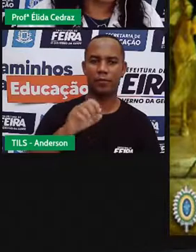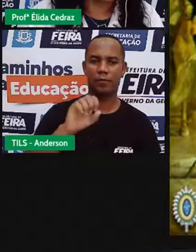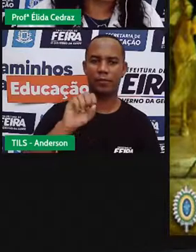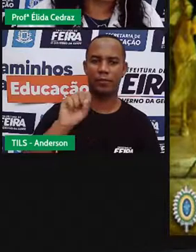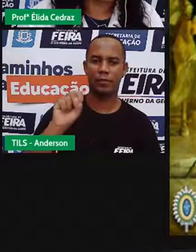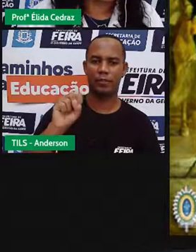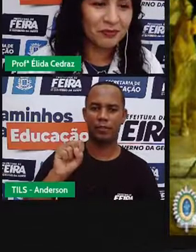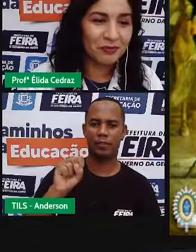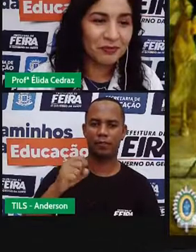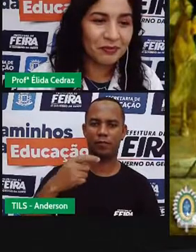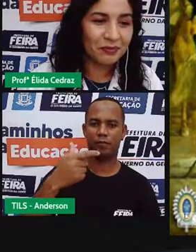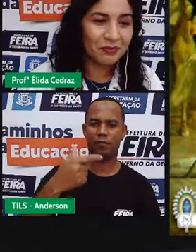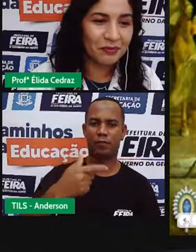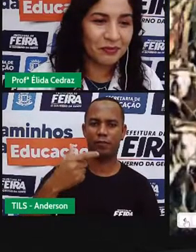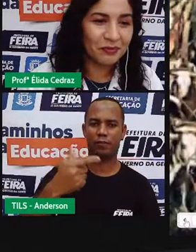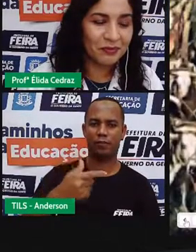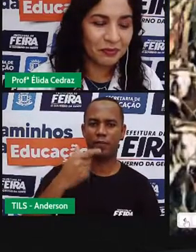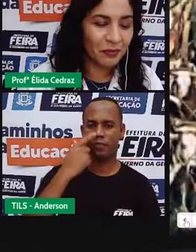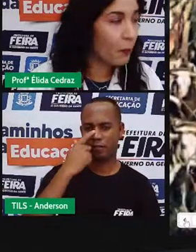Ai.